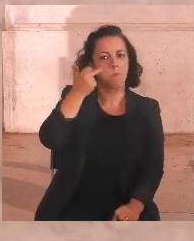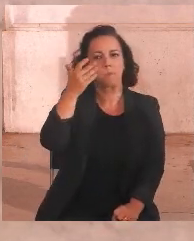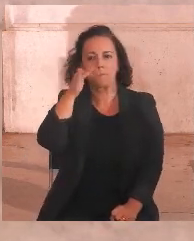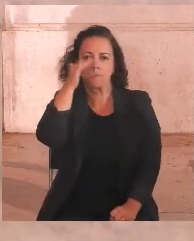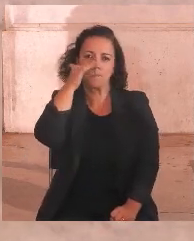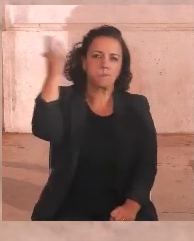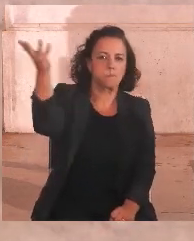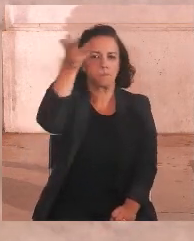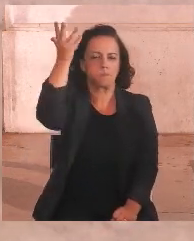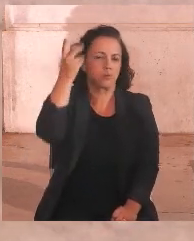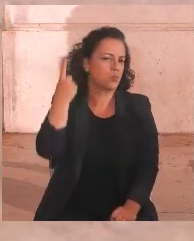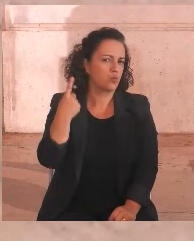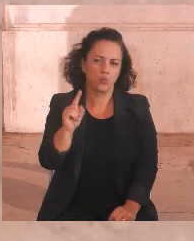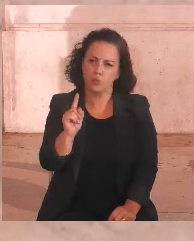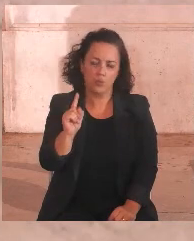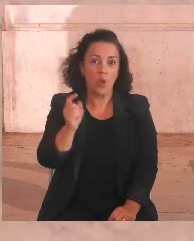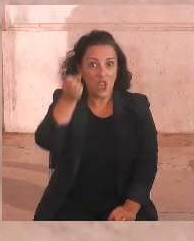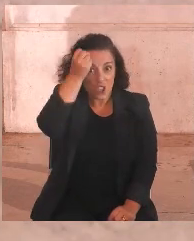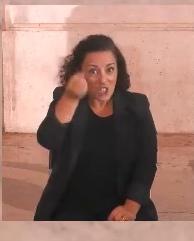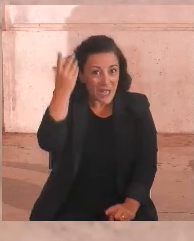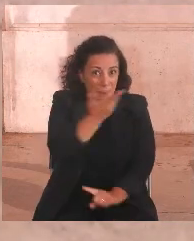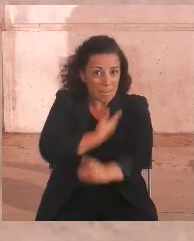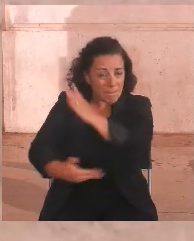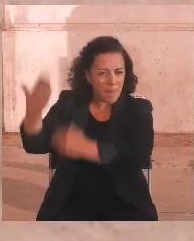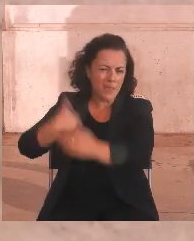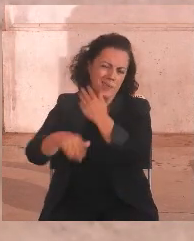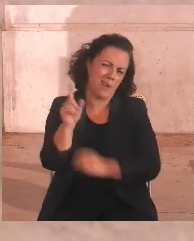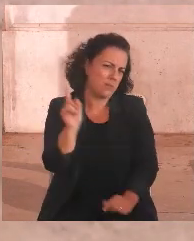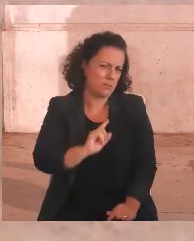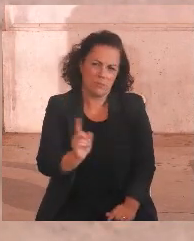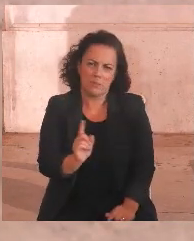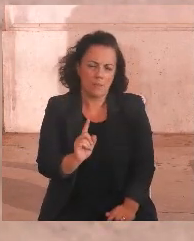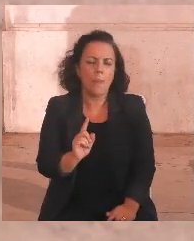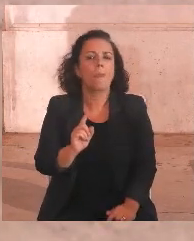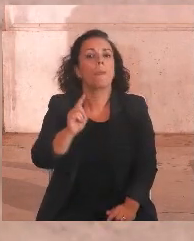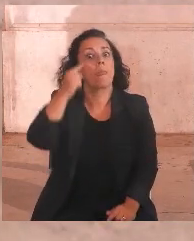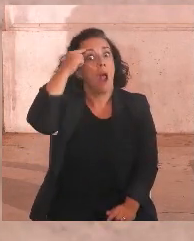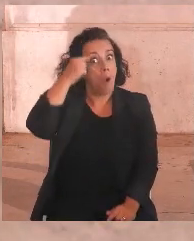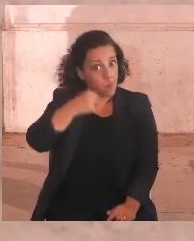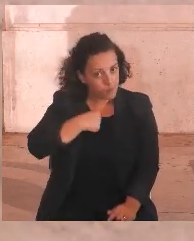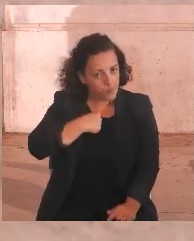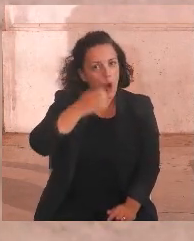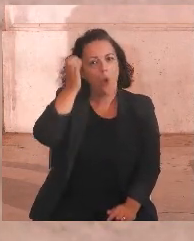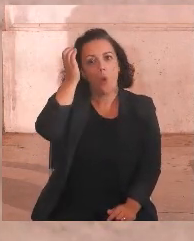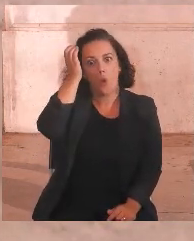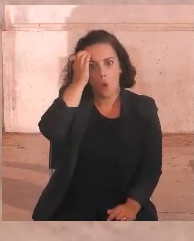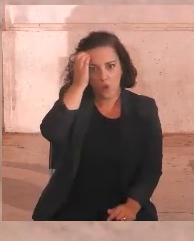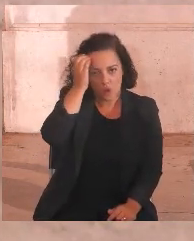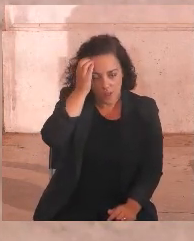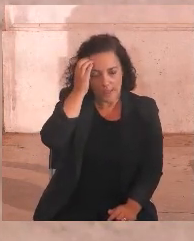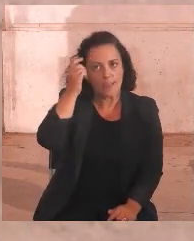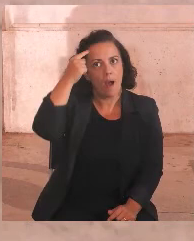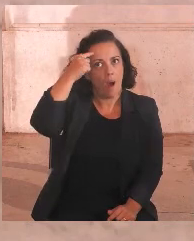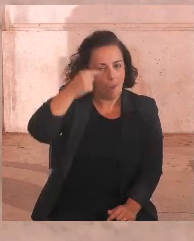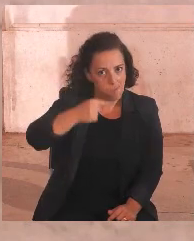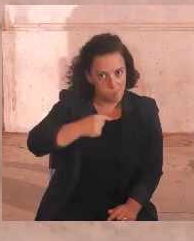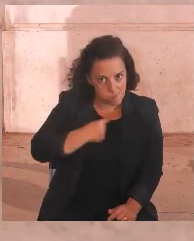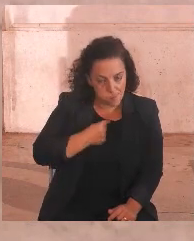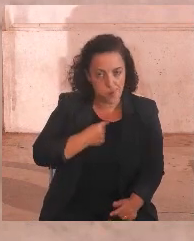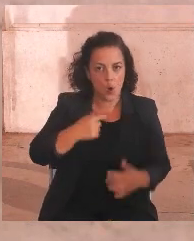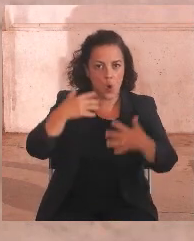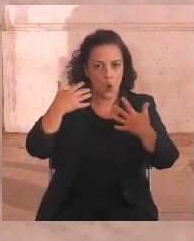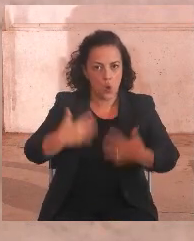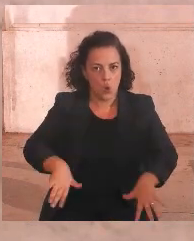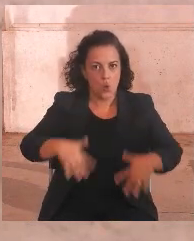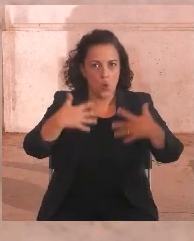muito menos esquecendo o passado. Fazemos-o sim com consciência. Consciência do fardo que sai dos